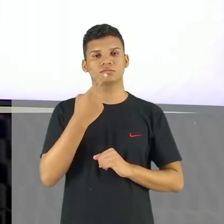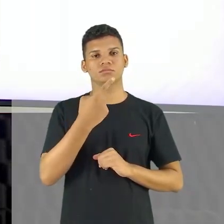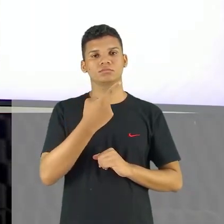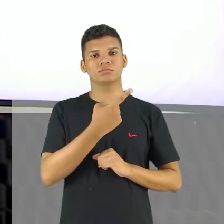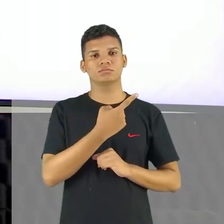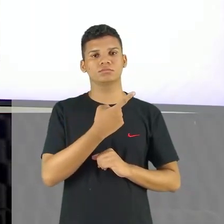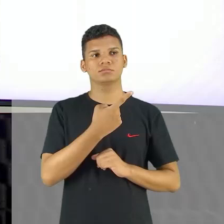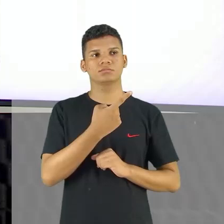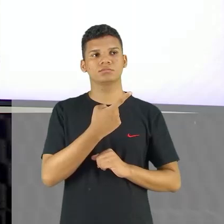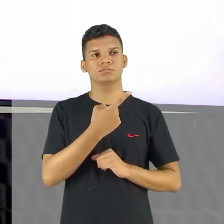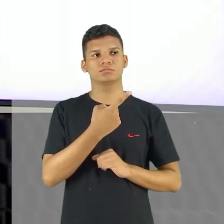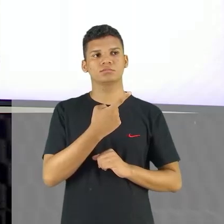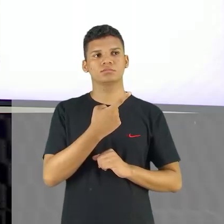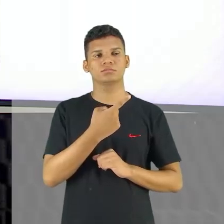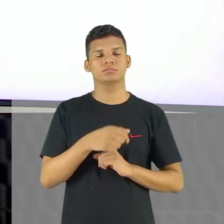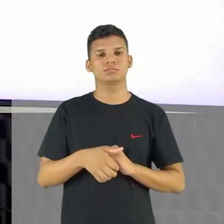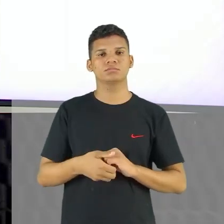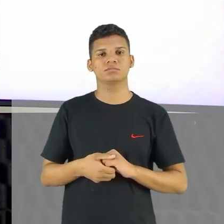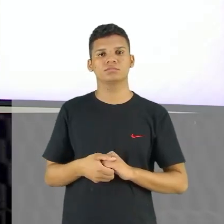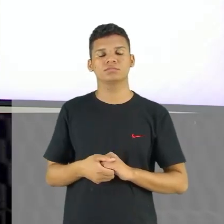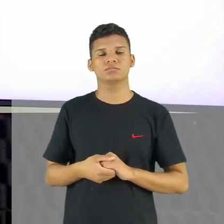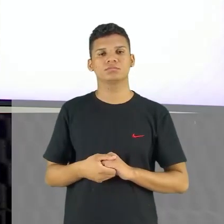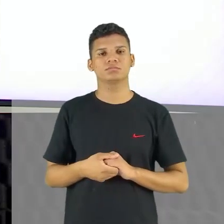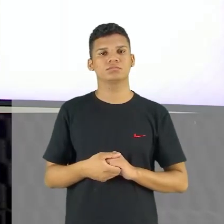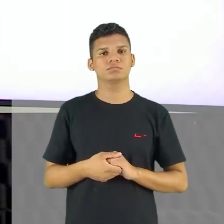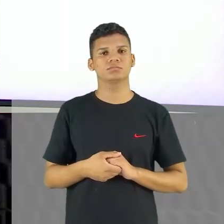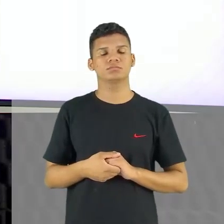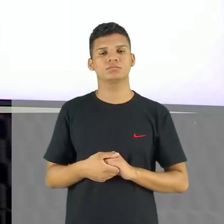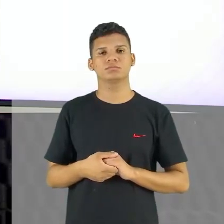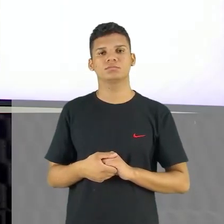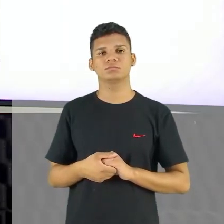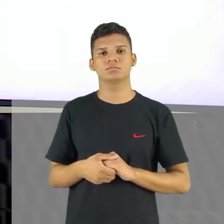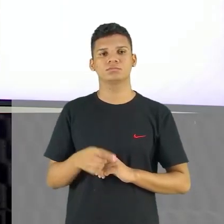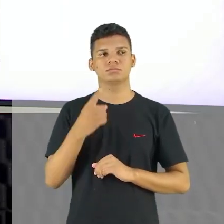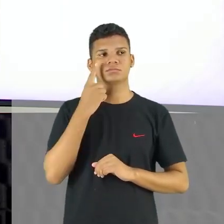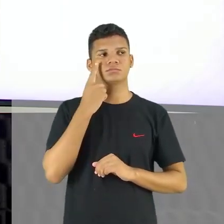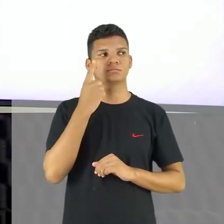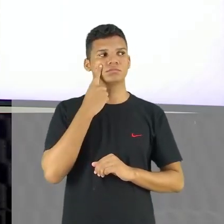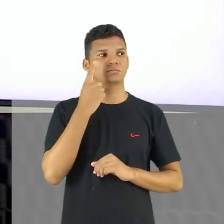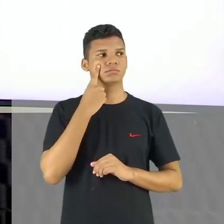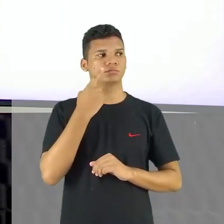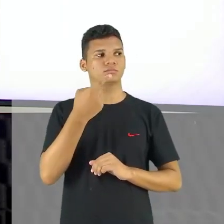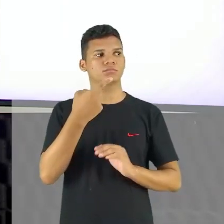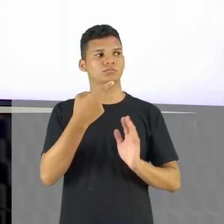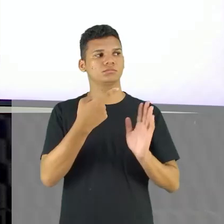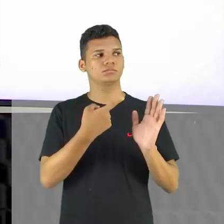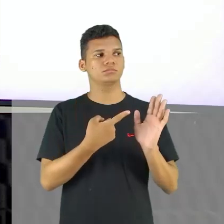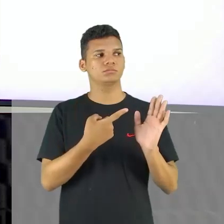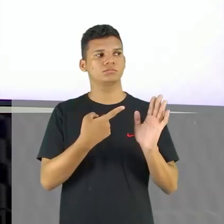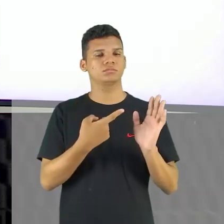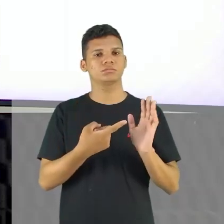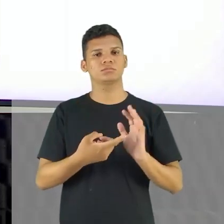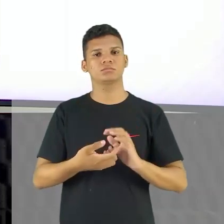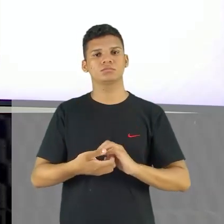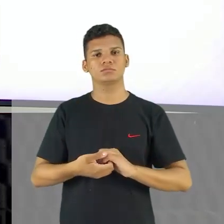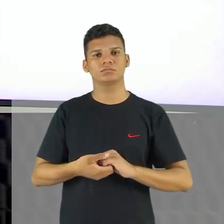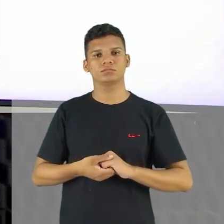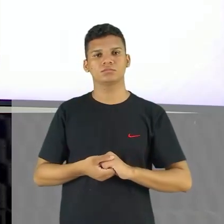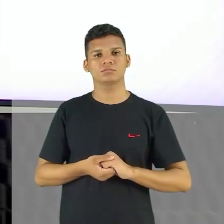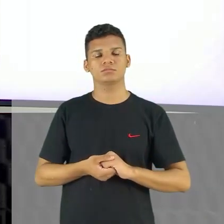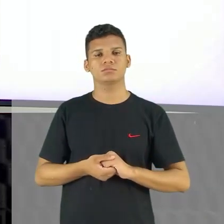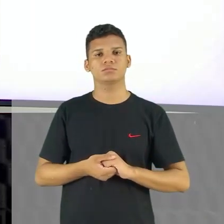tropa. Ai, palavras, que estranha potência a vossa. Éreis